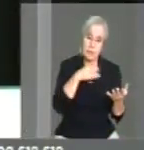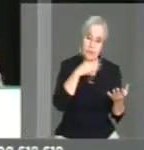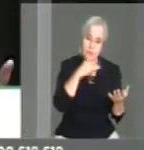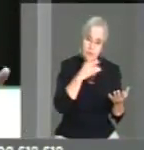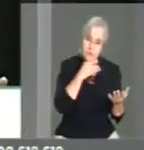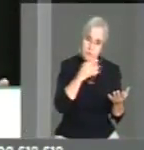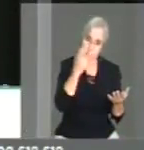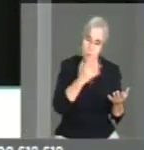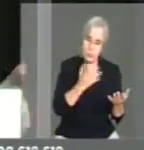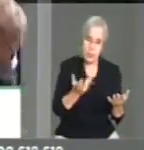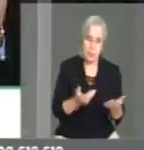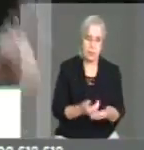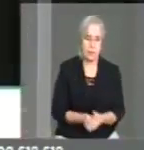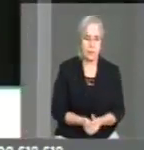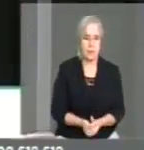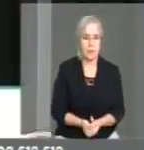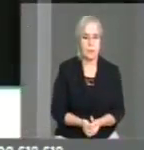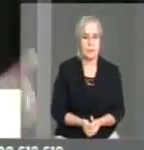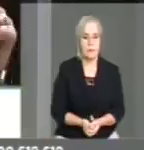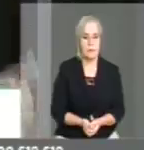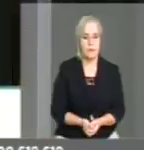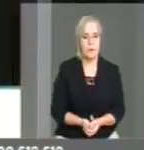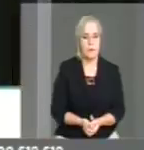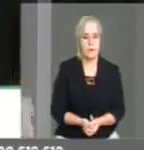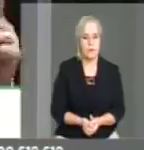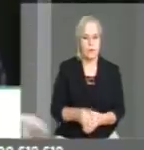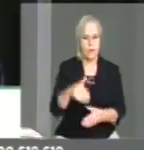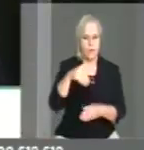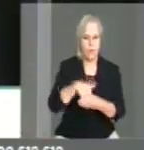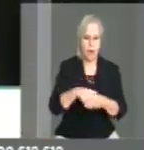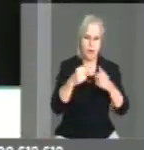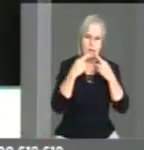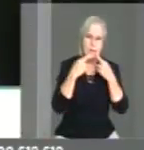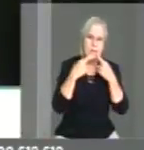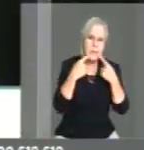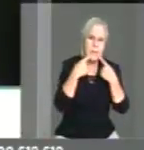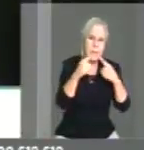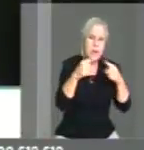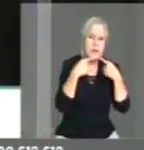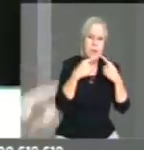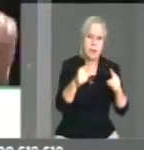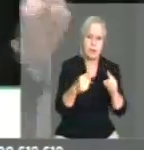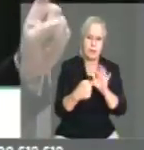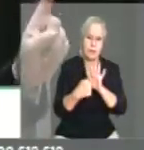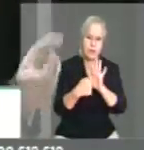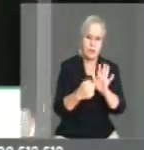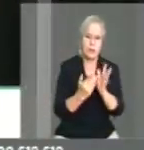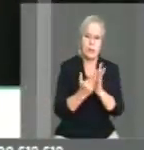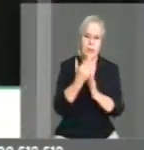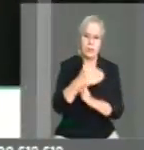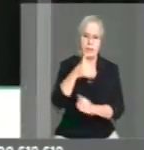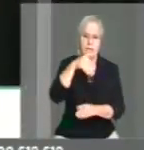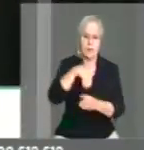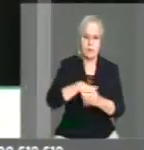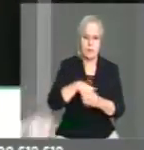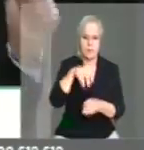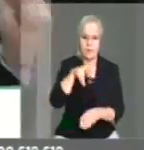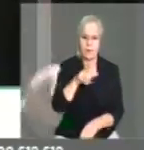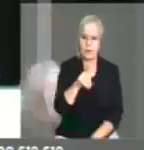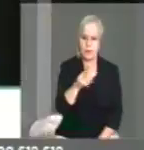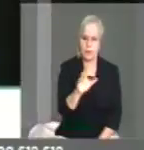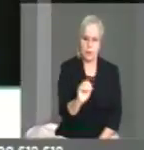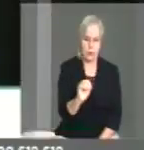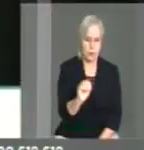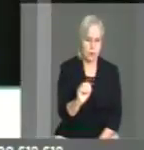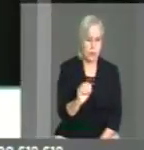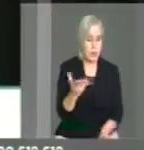país, muito grave. Um voto de protesto que se expressou na abstenção e no voto nulo. Não é motivo para alguns comemorarem aqui, porque